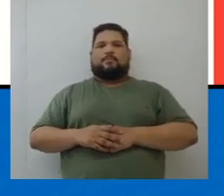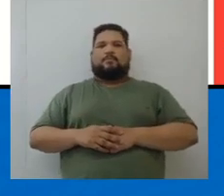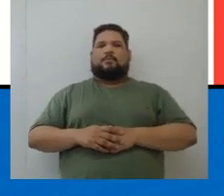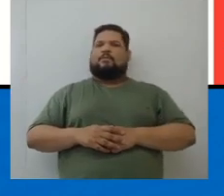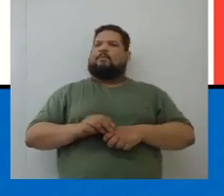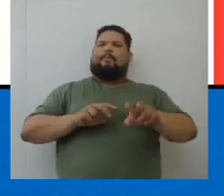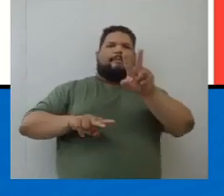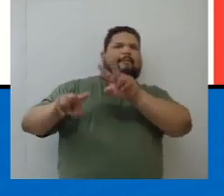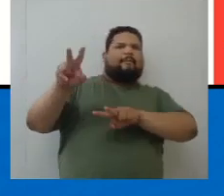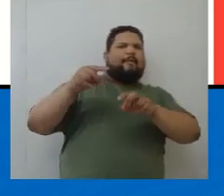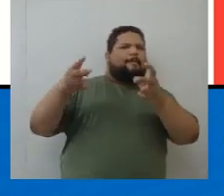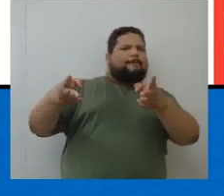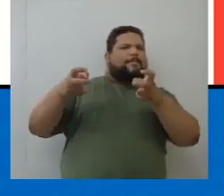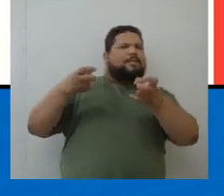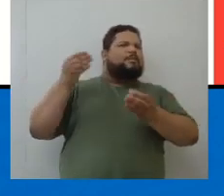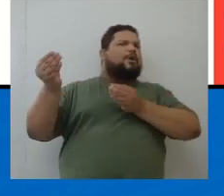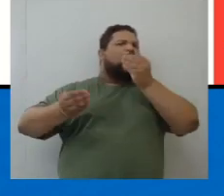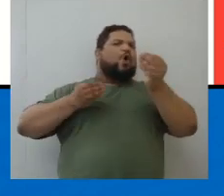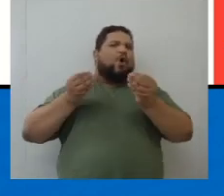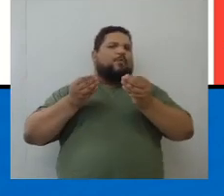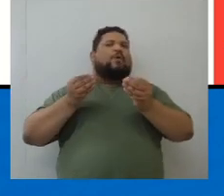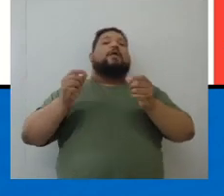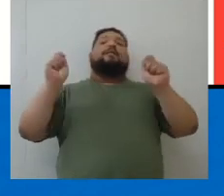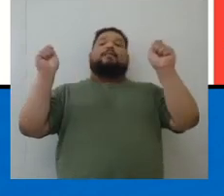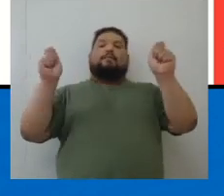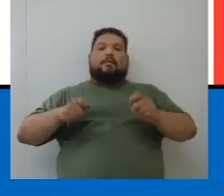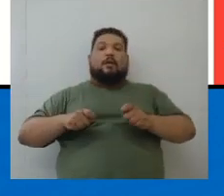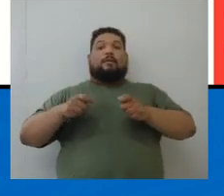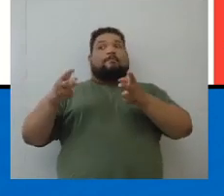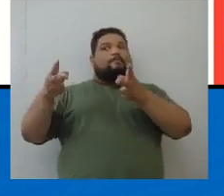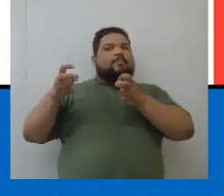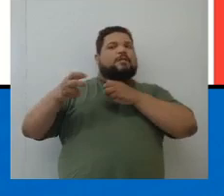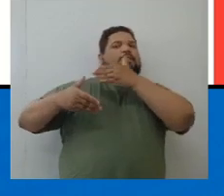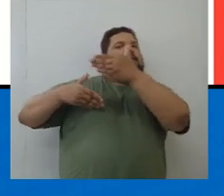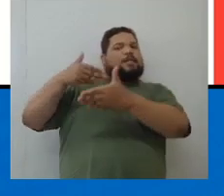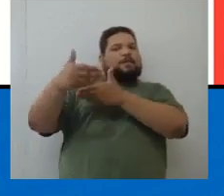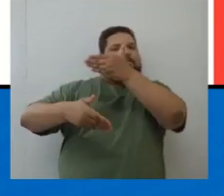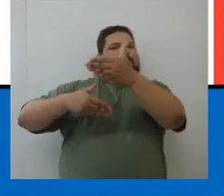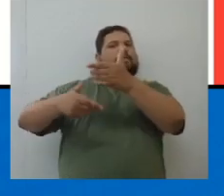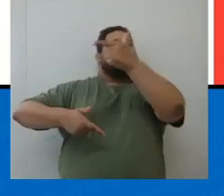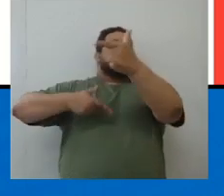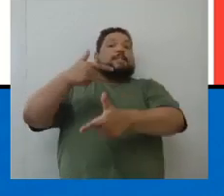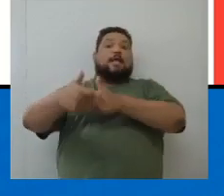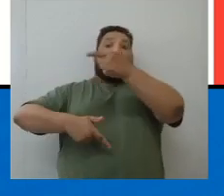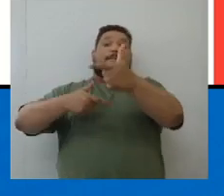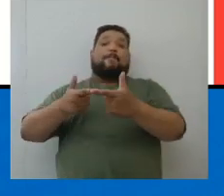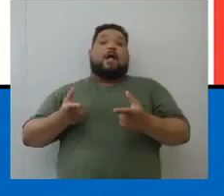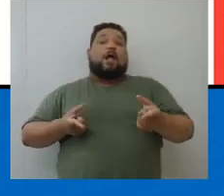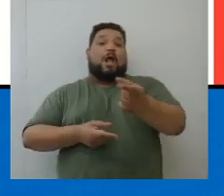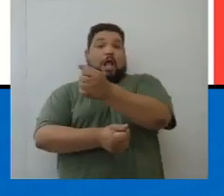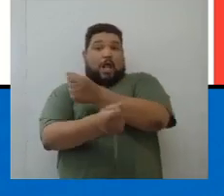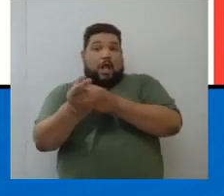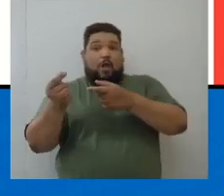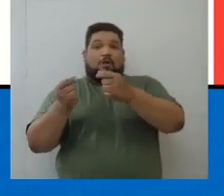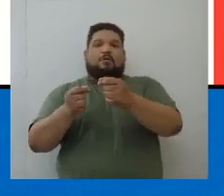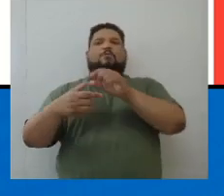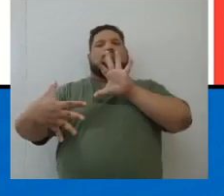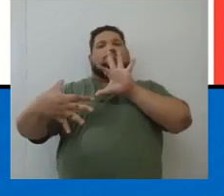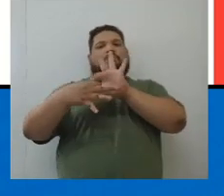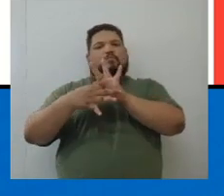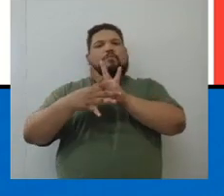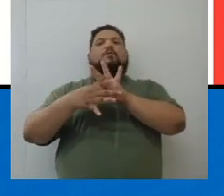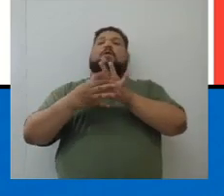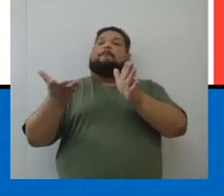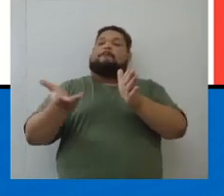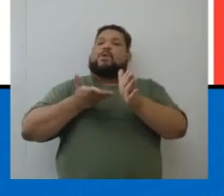reconhecer essas áreas? A partir do desenvolvimento de atividades econômicas ligadas a setores